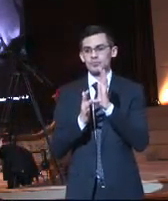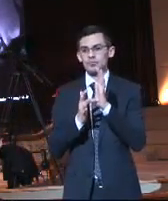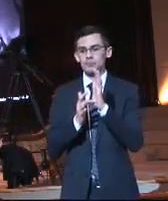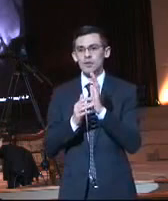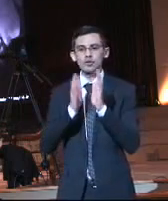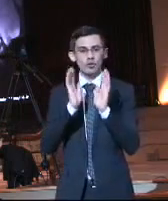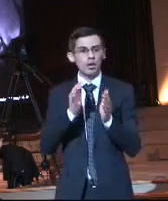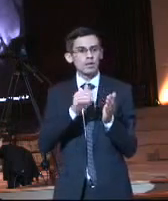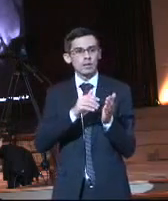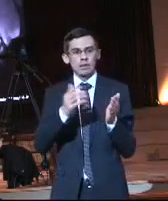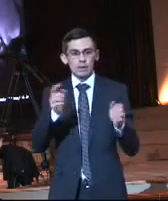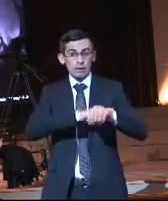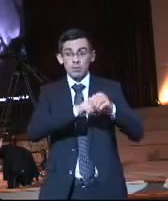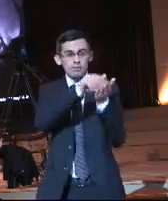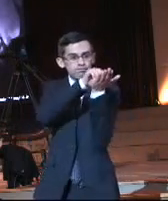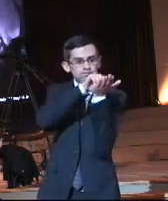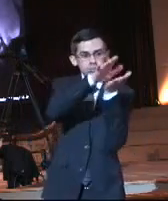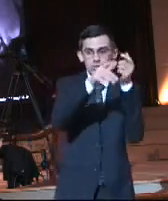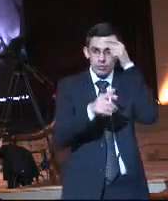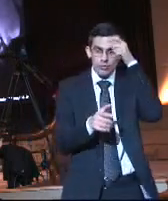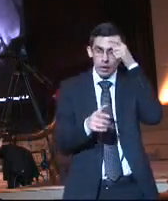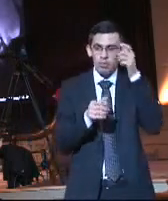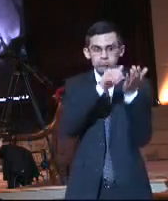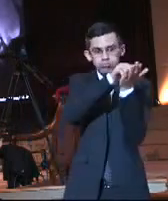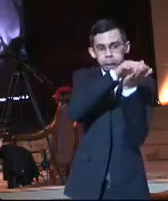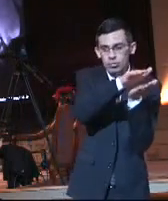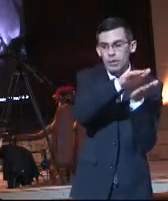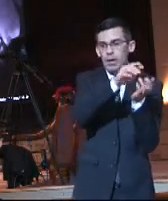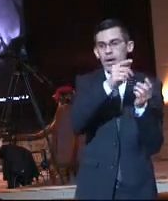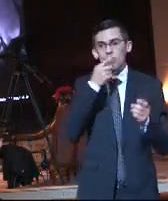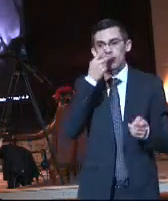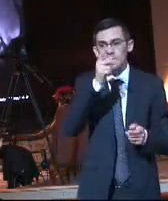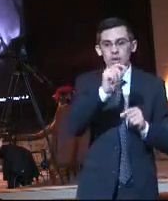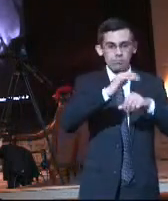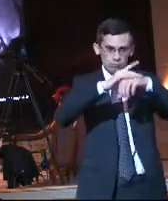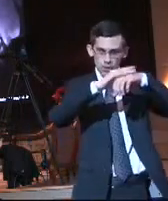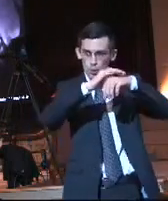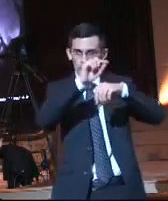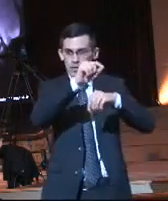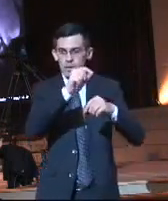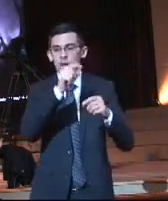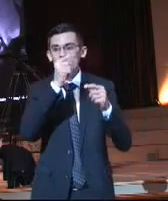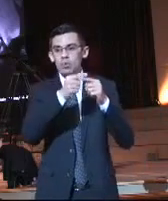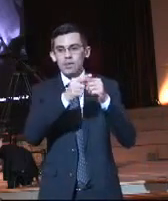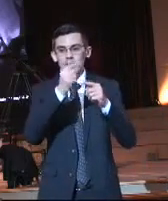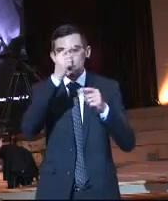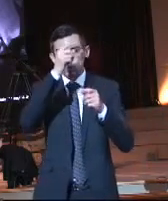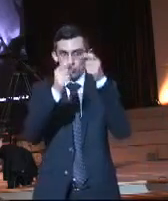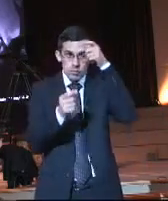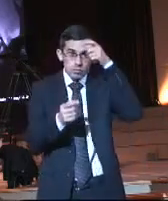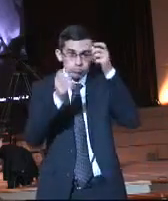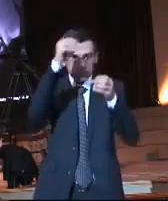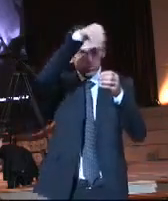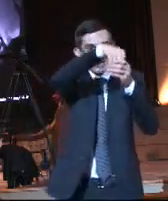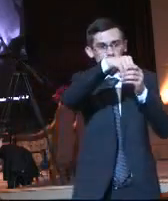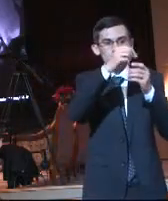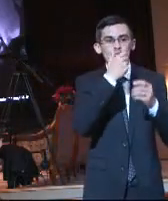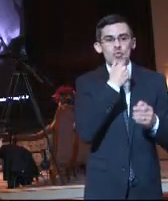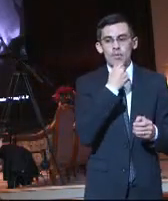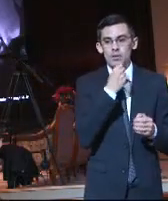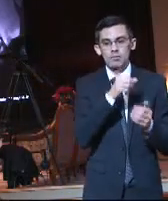expulsar um demônio. E ele tinha dito que uma doença que estava ali acontecendo era fruto de um demônio. E ele